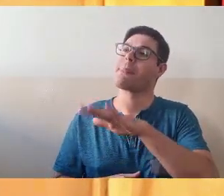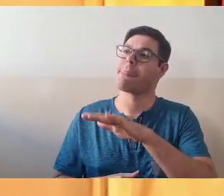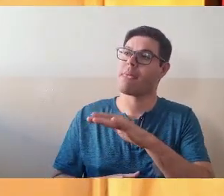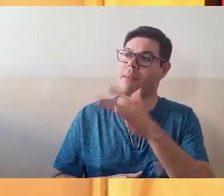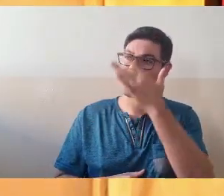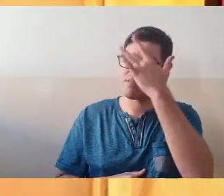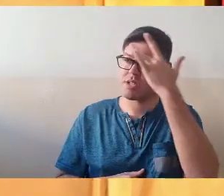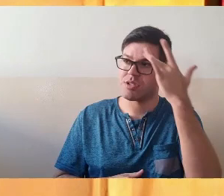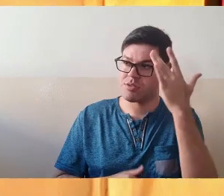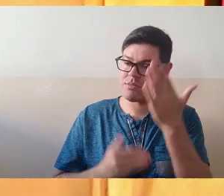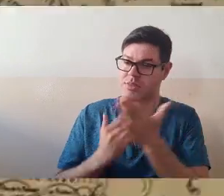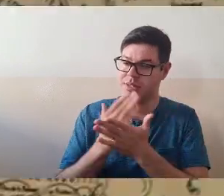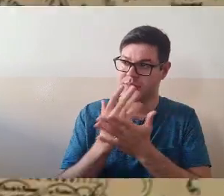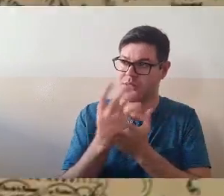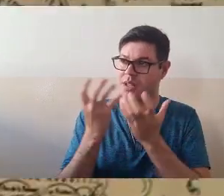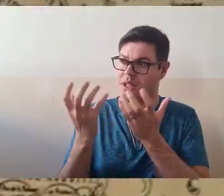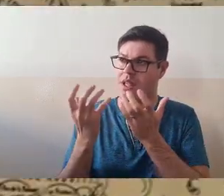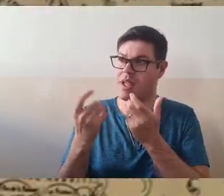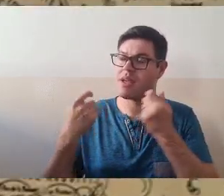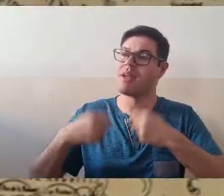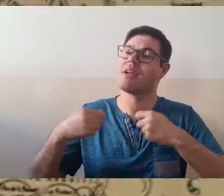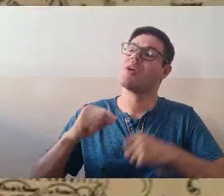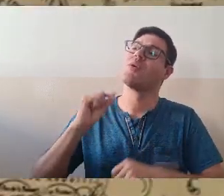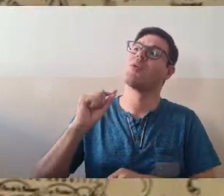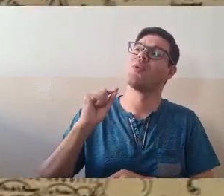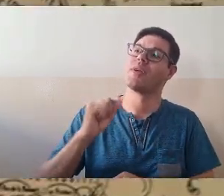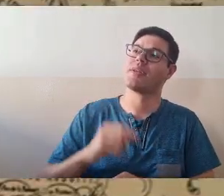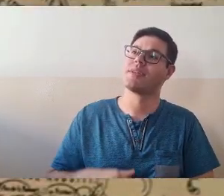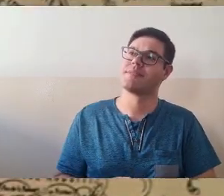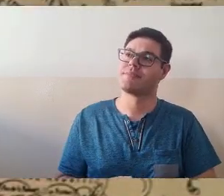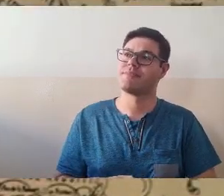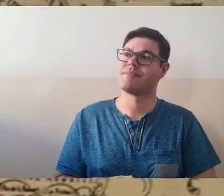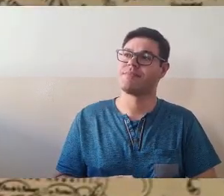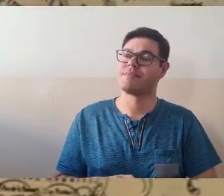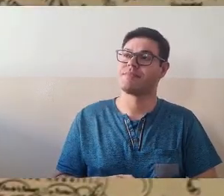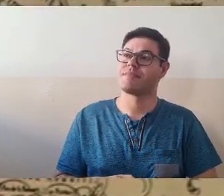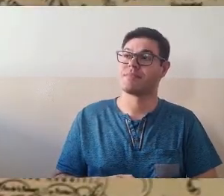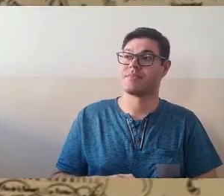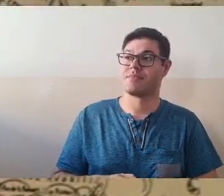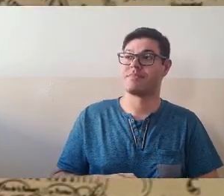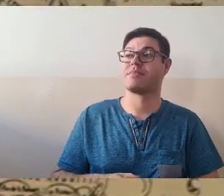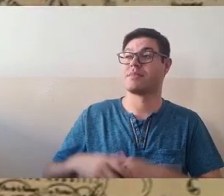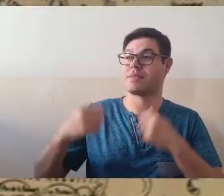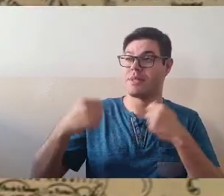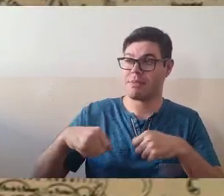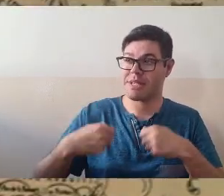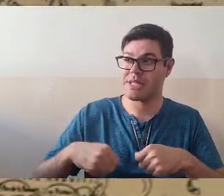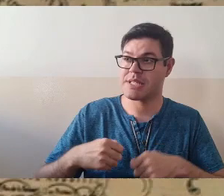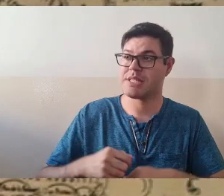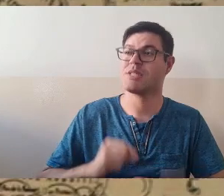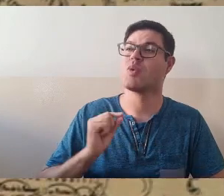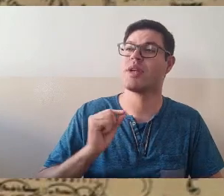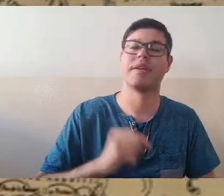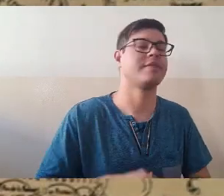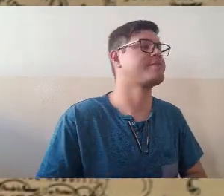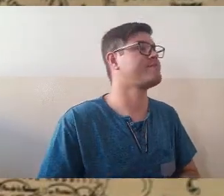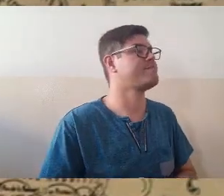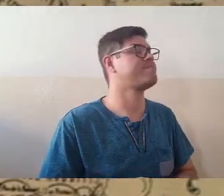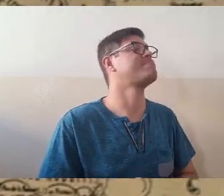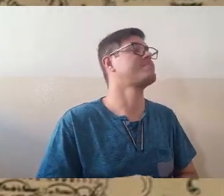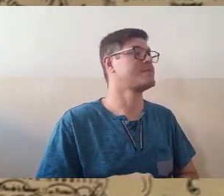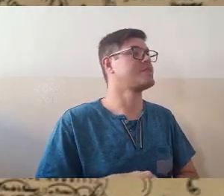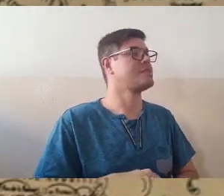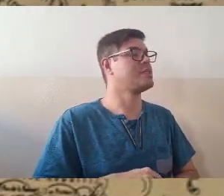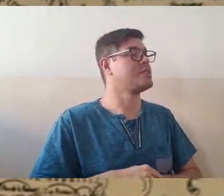tem que fazer? Entra em contato, procure, é só entrar lá no @Cultura Araras, no Instagram ou